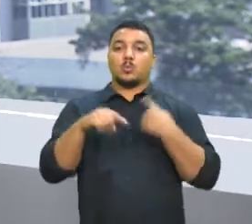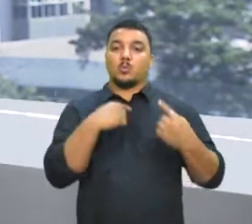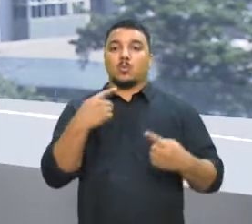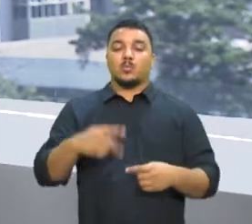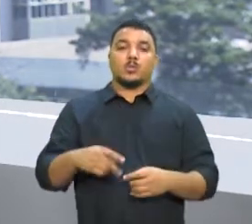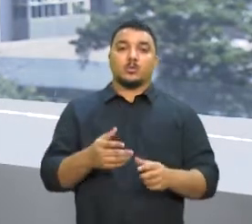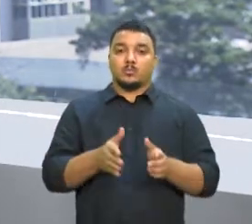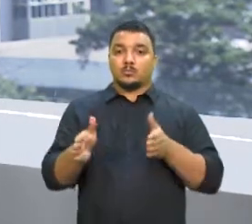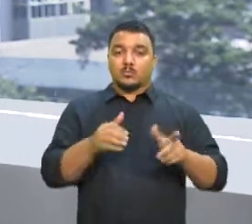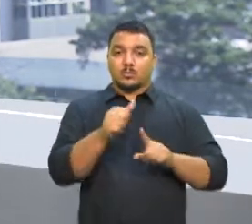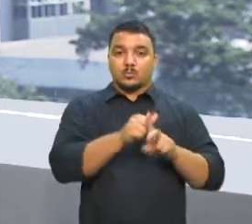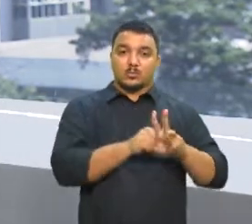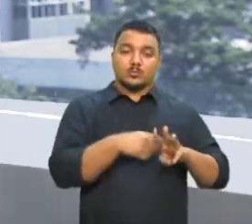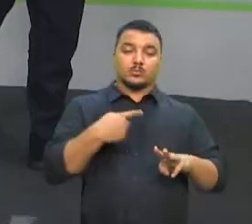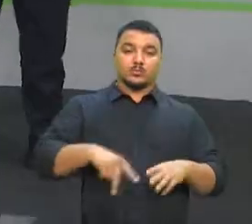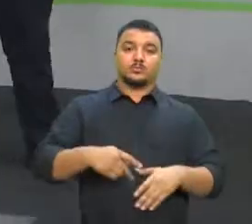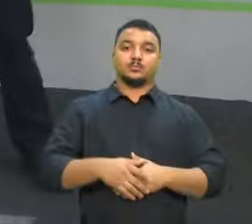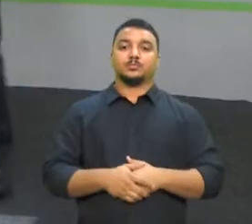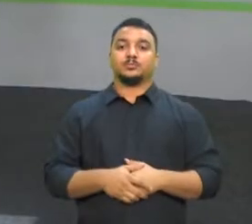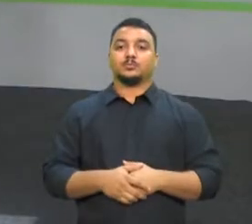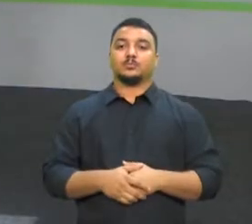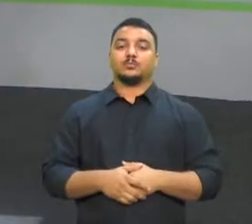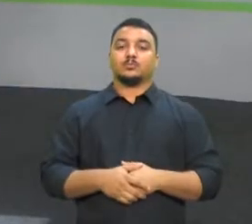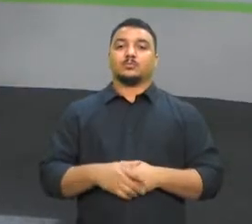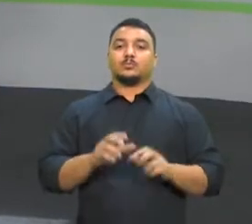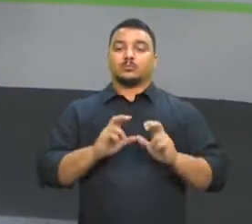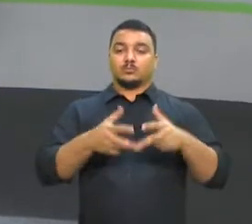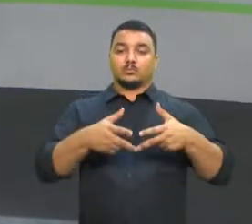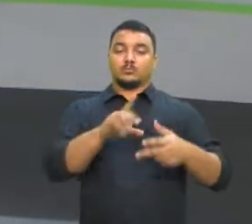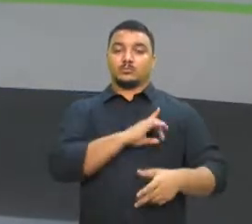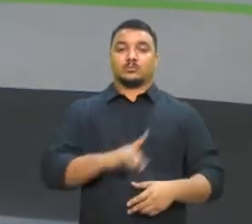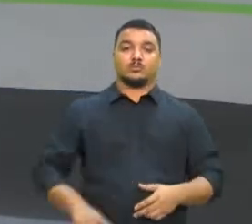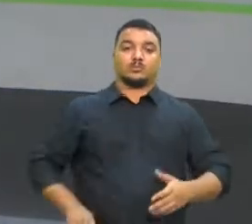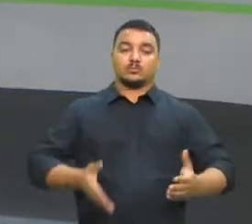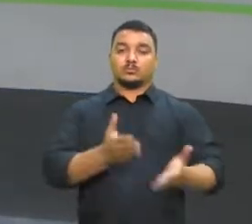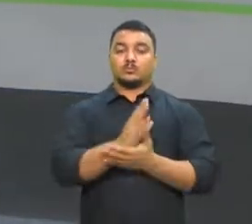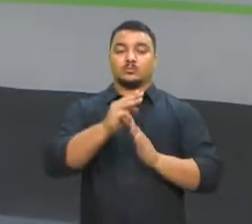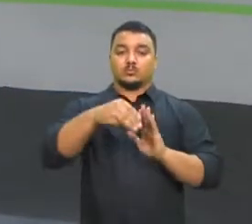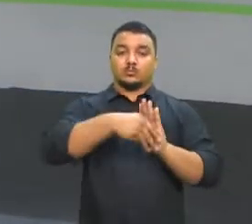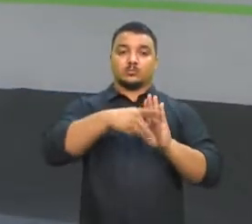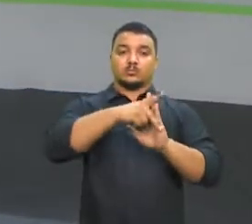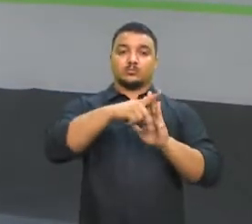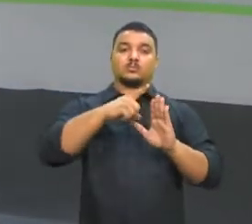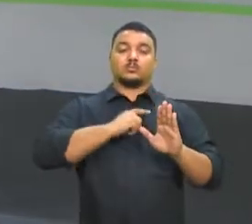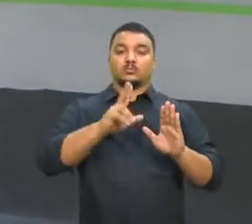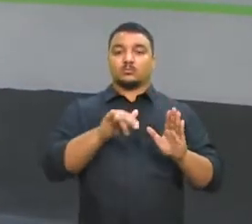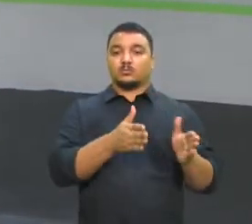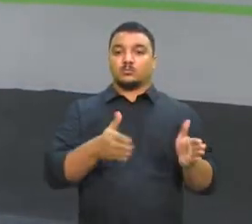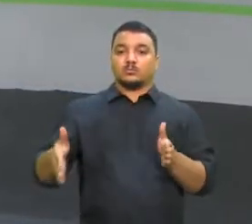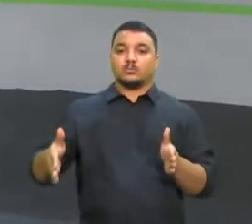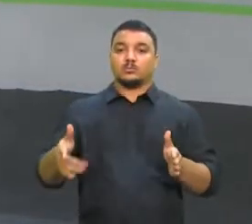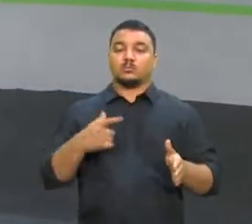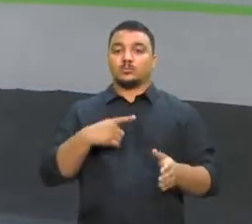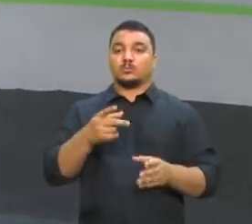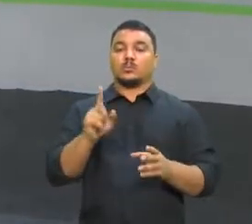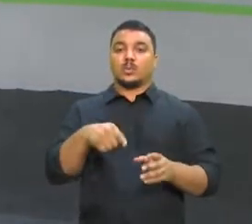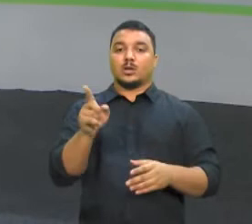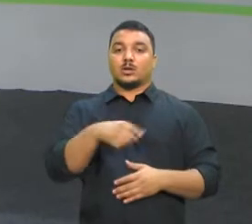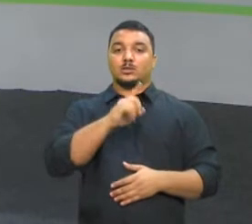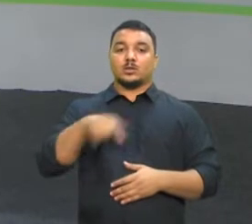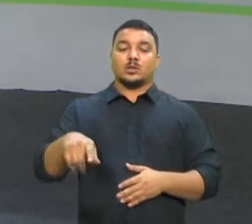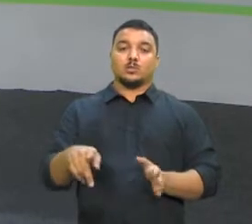primeiros meses do ano. E a Câmara dos Deputados aprova a medida provisória que prorroga as regras para o cancelamento